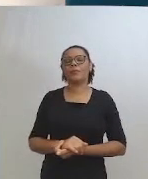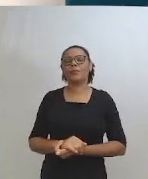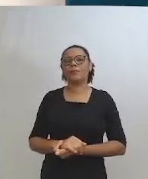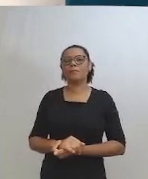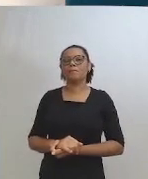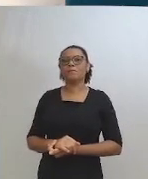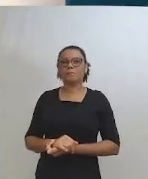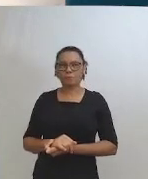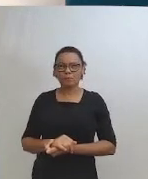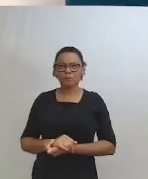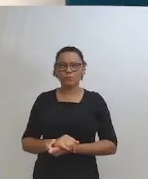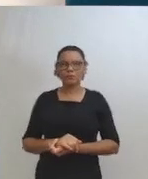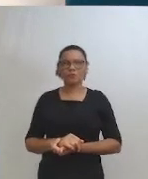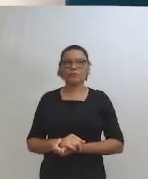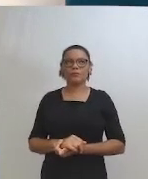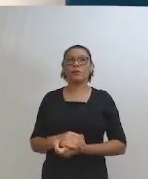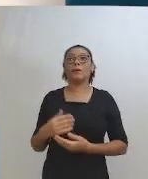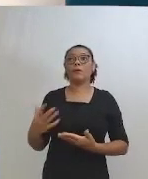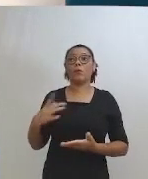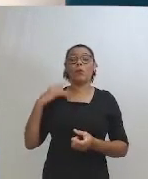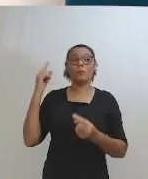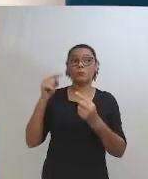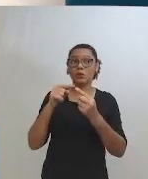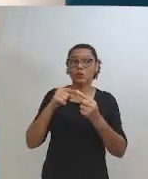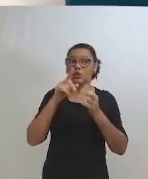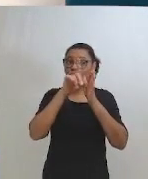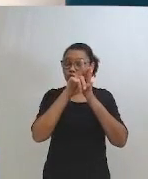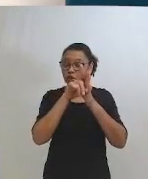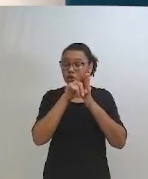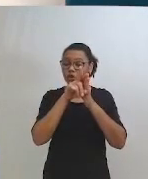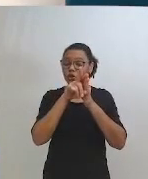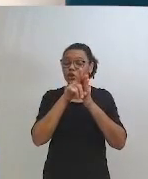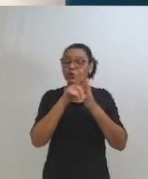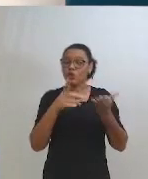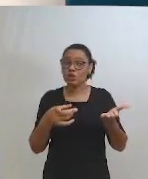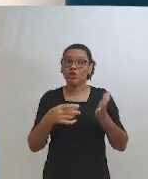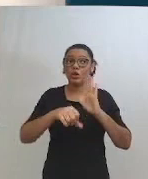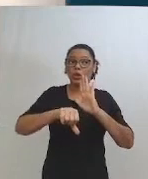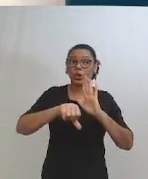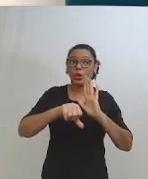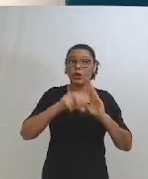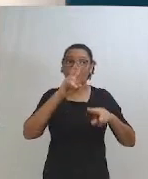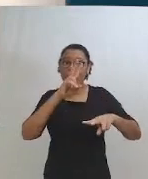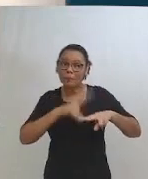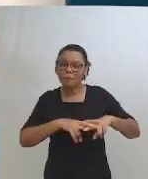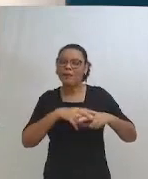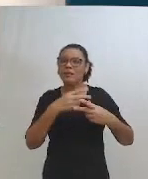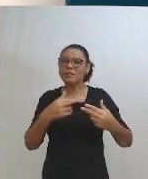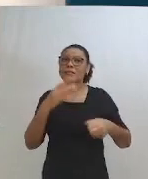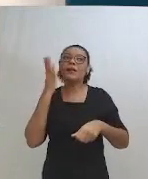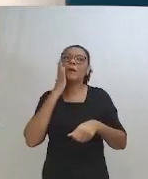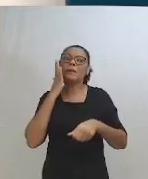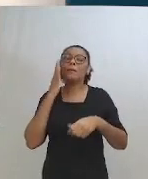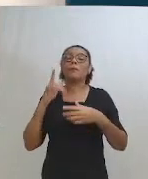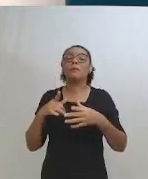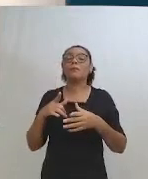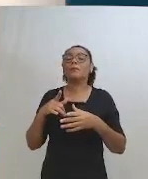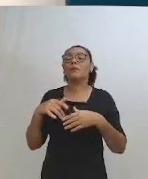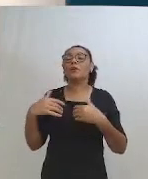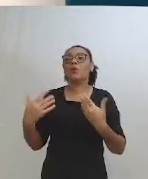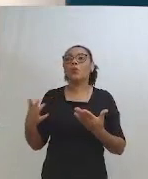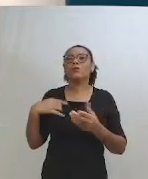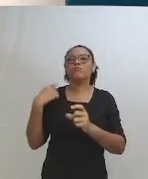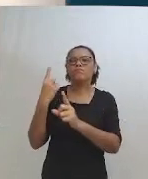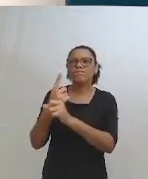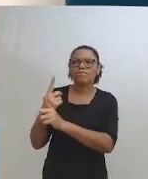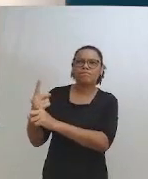fiscal para fins penais, a fim de encaminhar de ofício os dados coletados no âmbito do procedimento administrativo fiscal, quando identificada a existência de